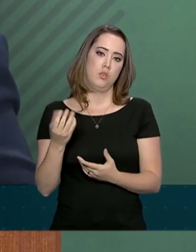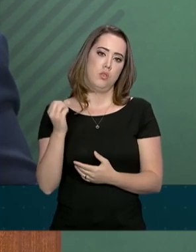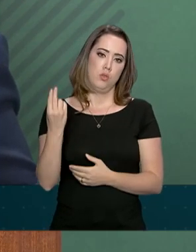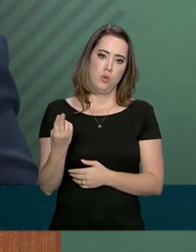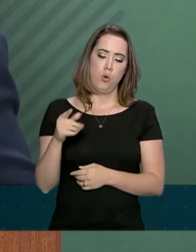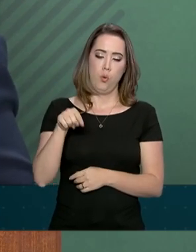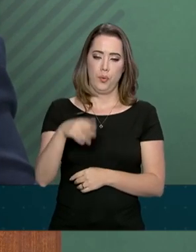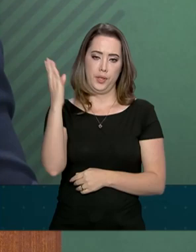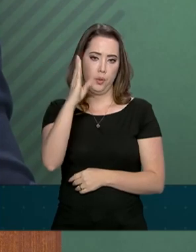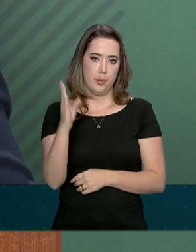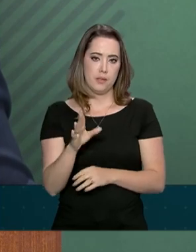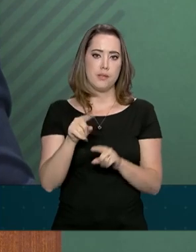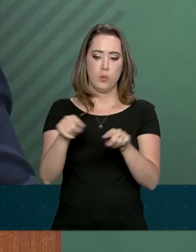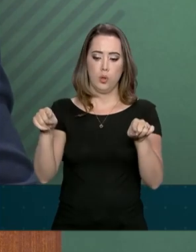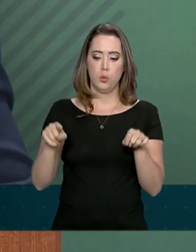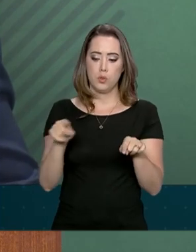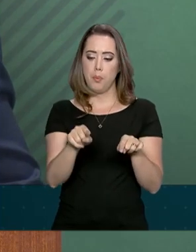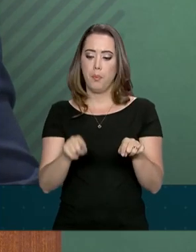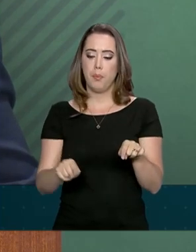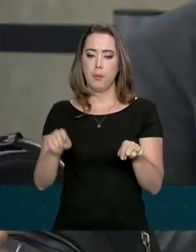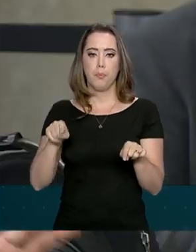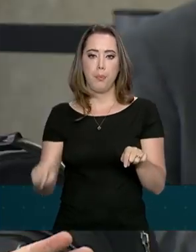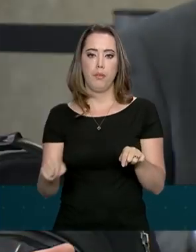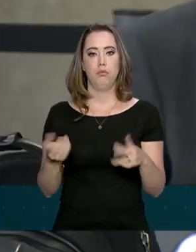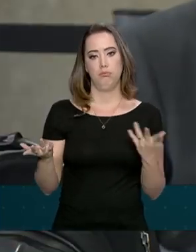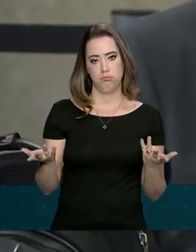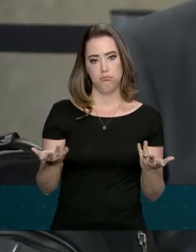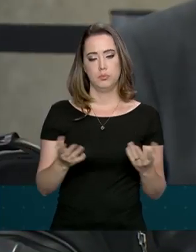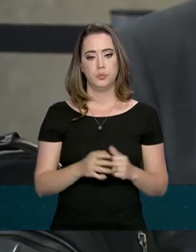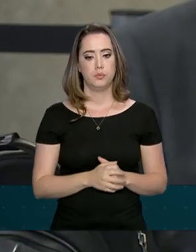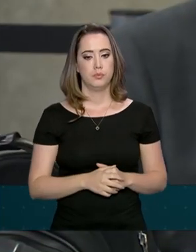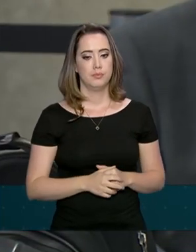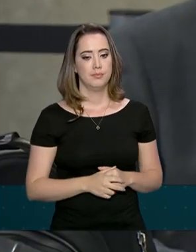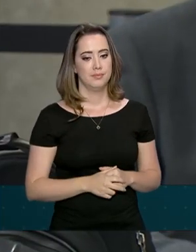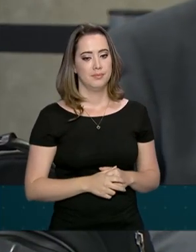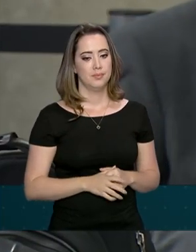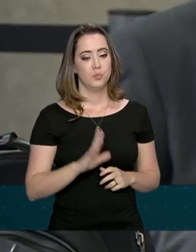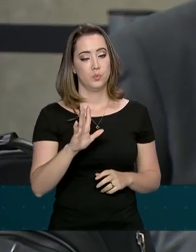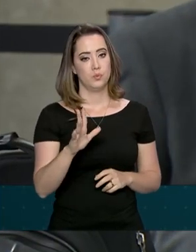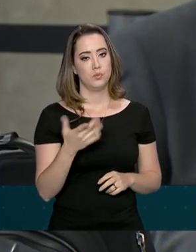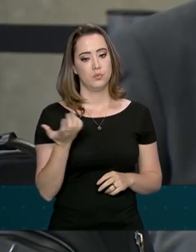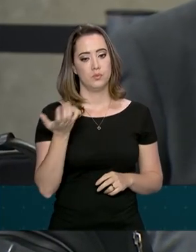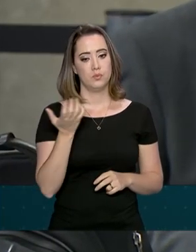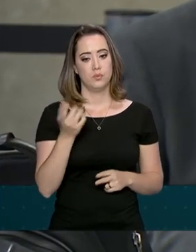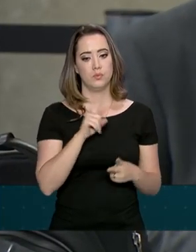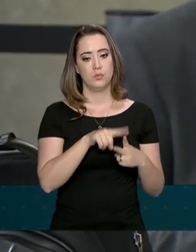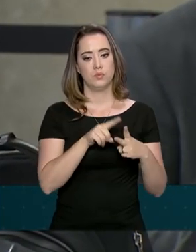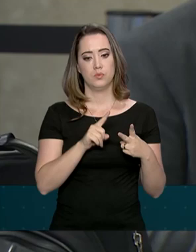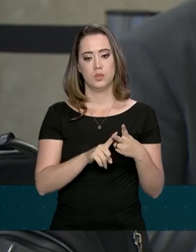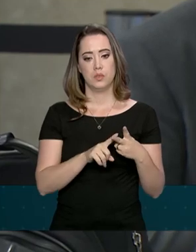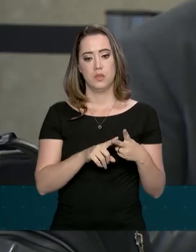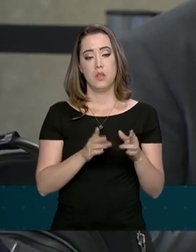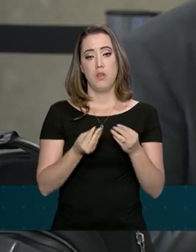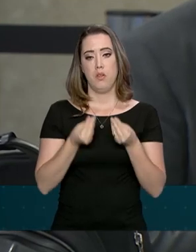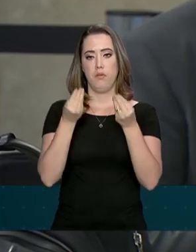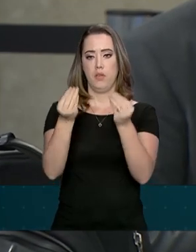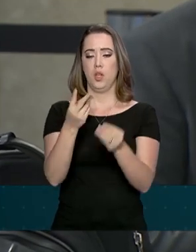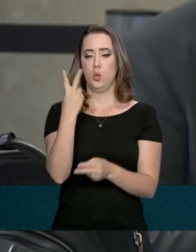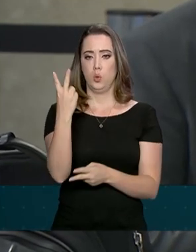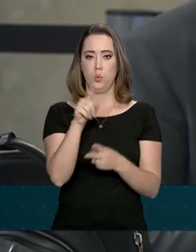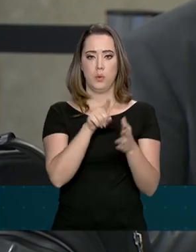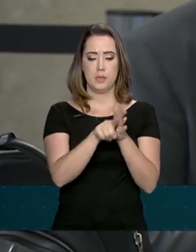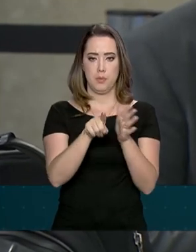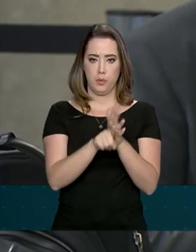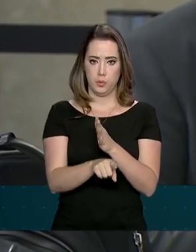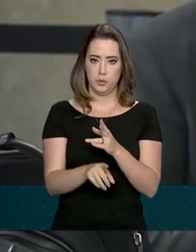urna eletrônica vem mas eu e duas perguntas e se olha não sei se ele não gostar de ver eu vou fazê las aqui